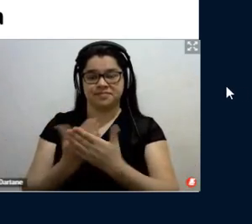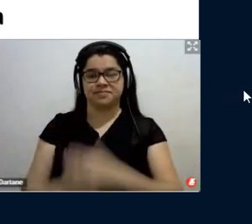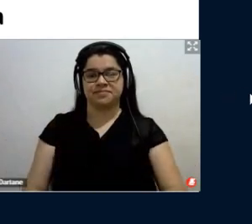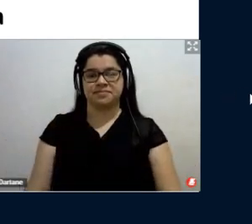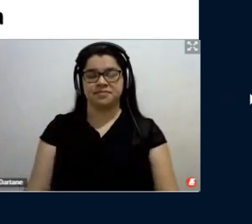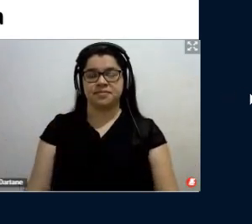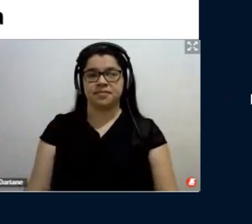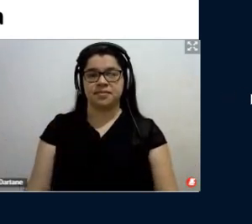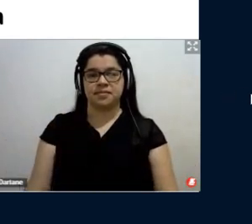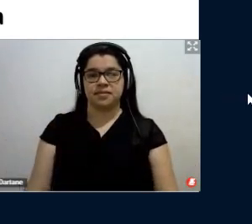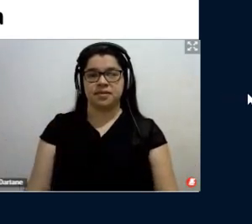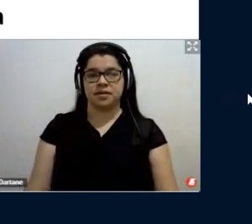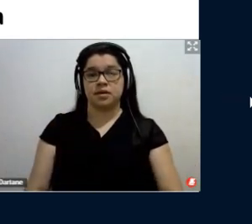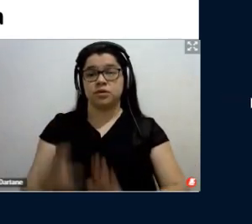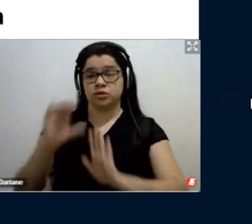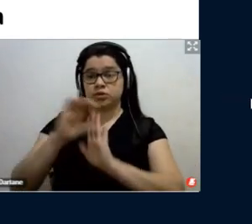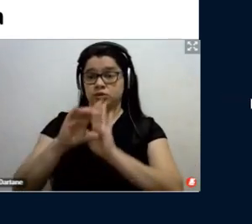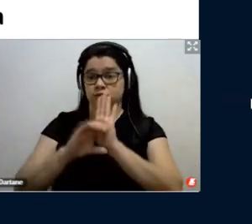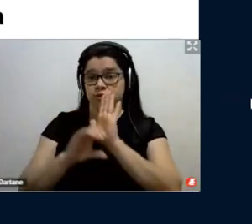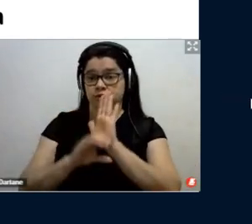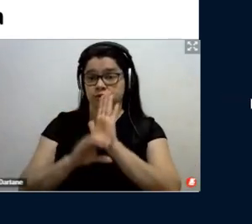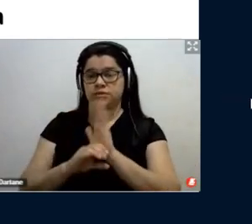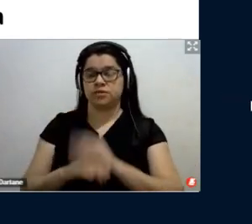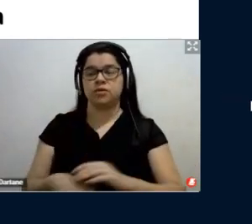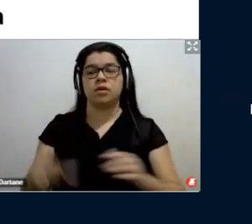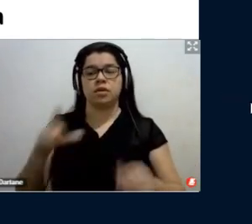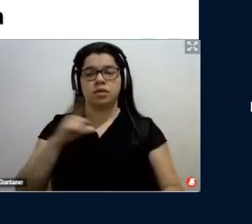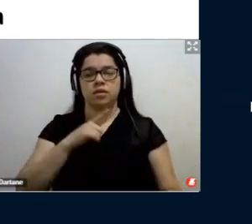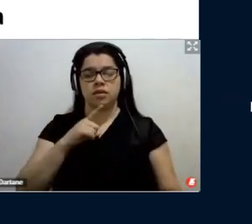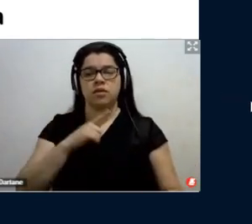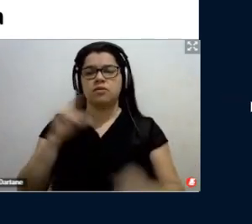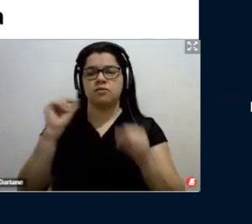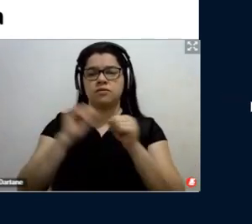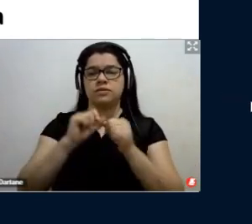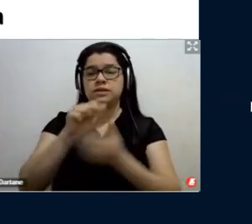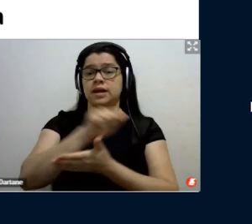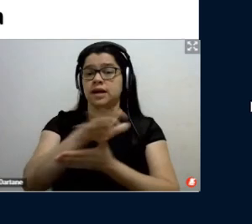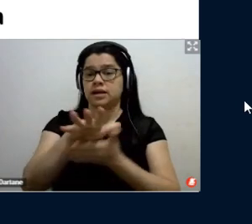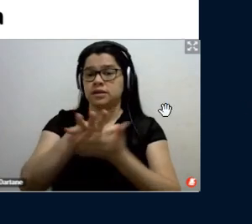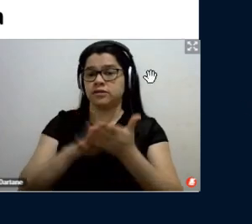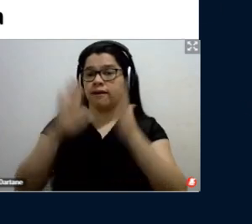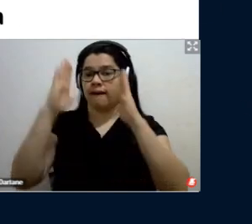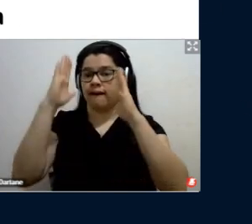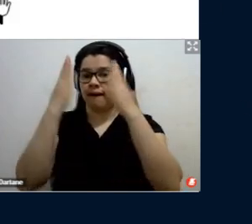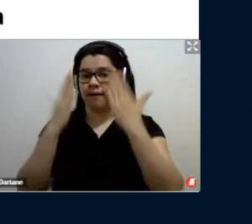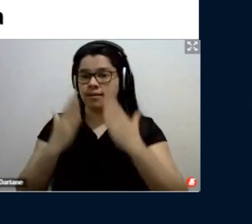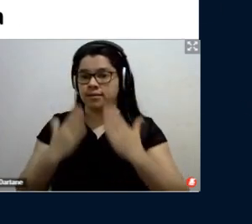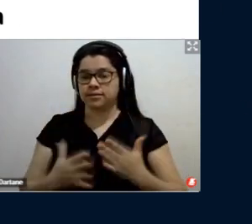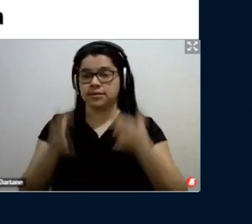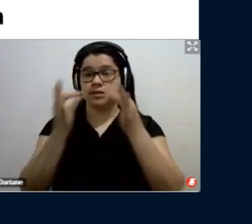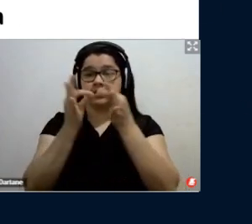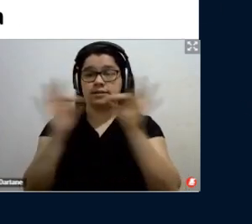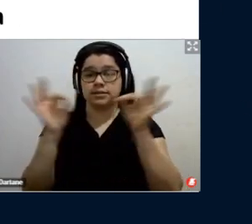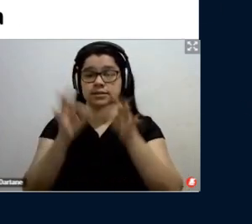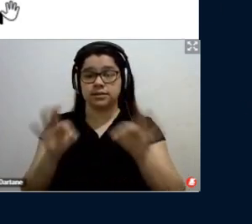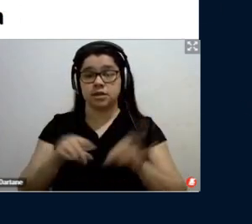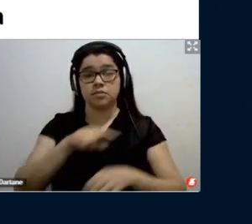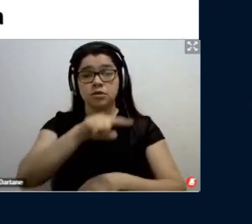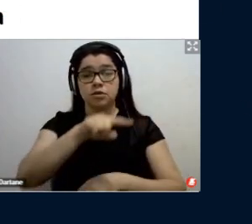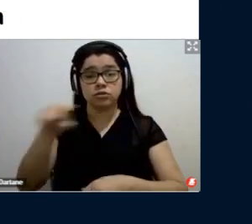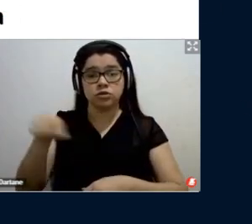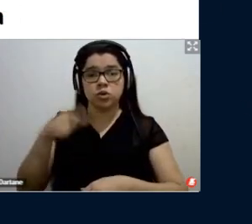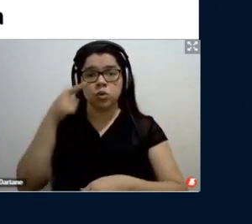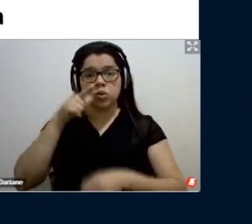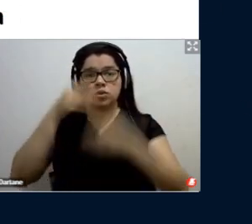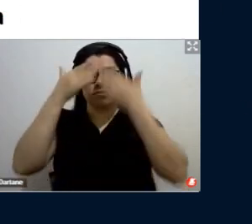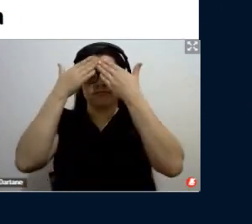fazer algumas atividades de análise sintática para vocês ampliarem o